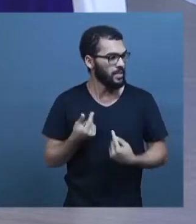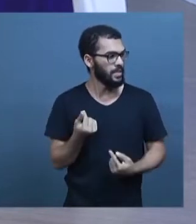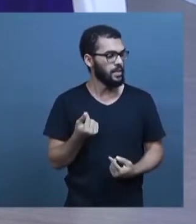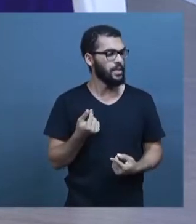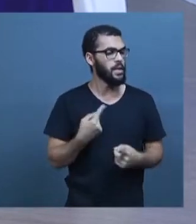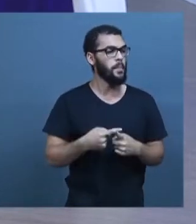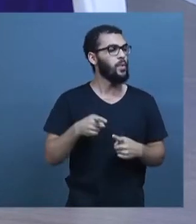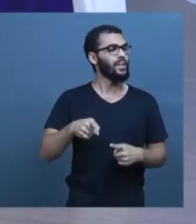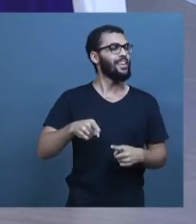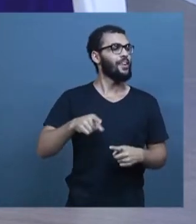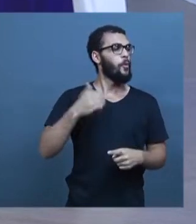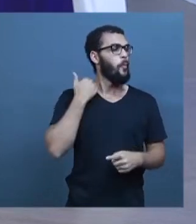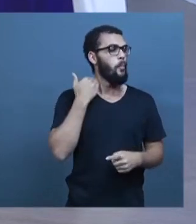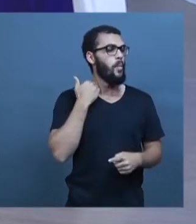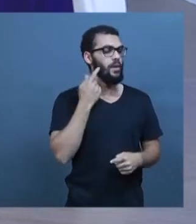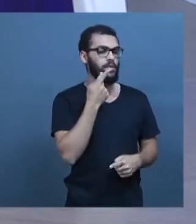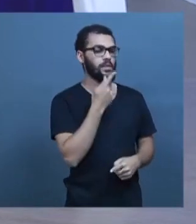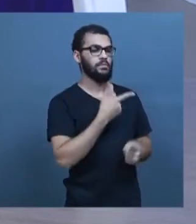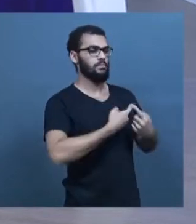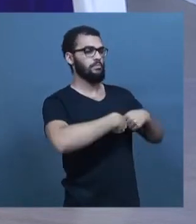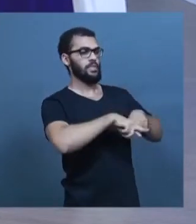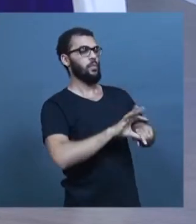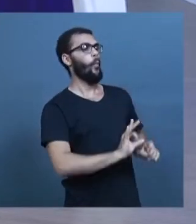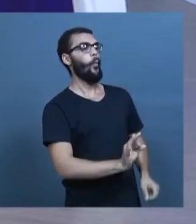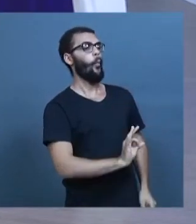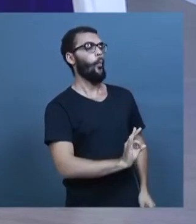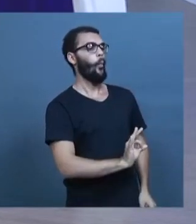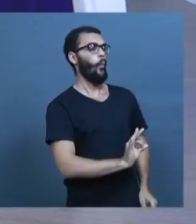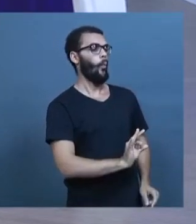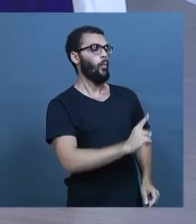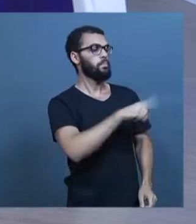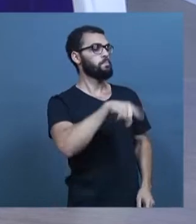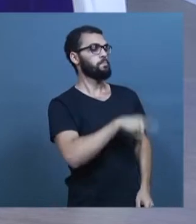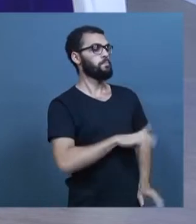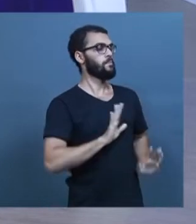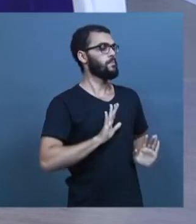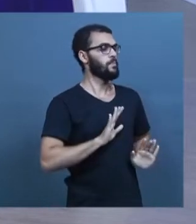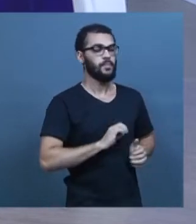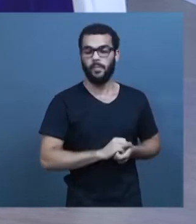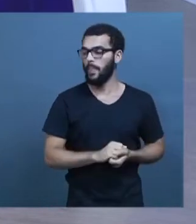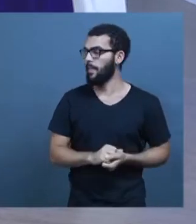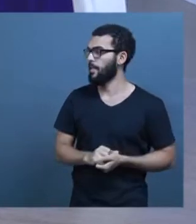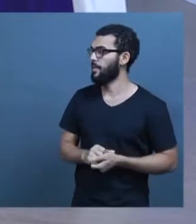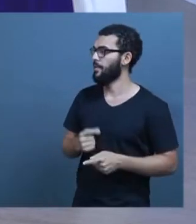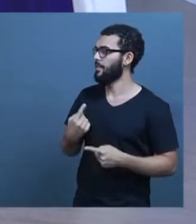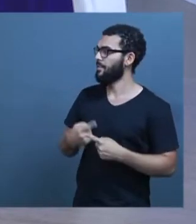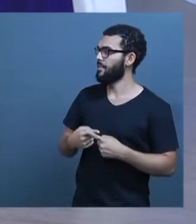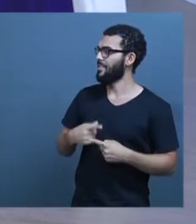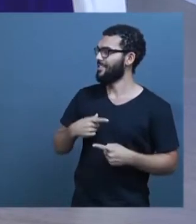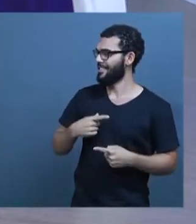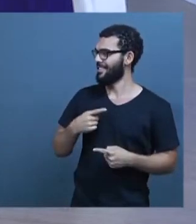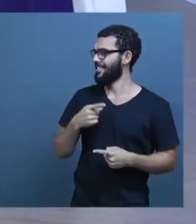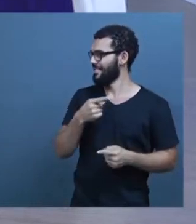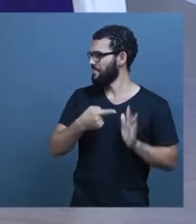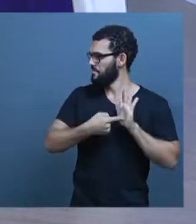negado. Quais seriam esses entraves? A própria reportagem que nós acabamos de ver fala que existem várias linhas de crédito, né? E essas